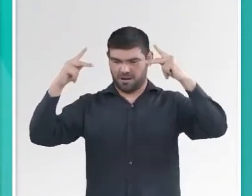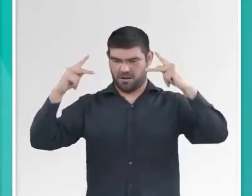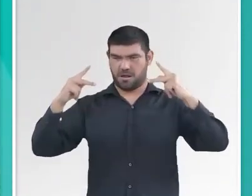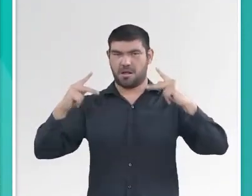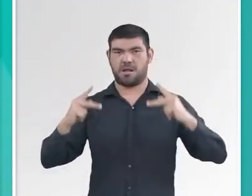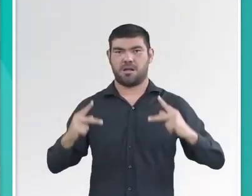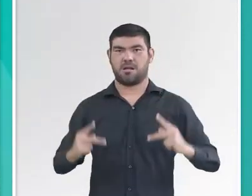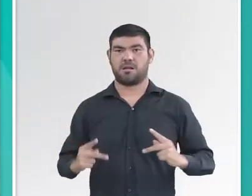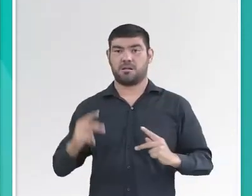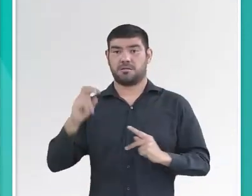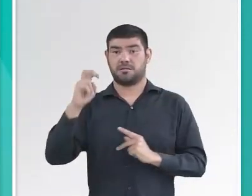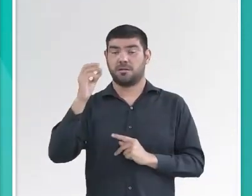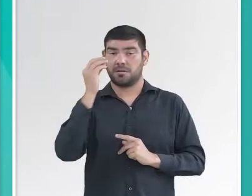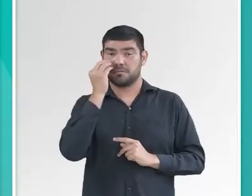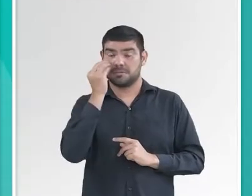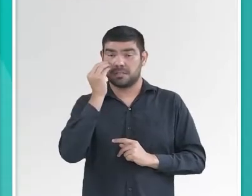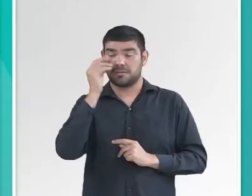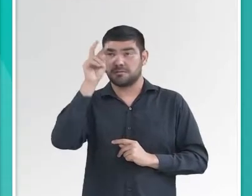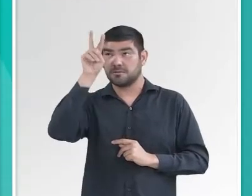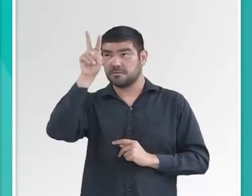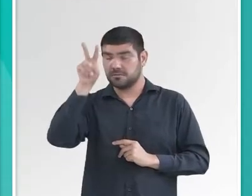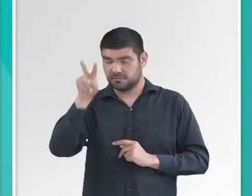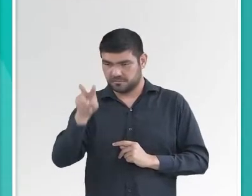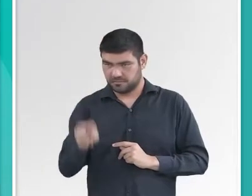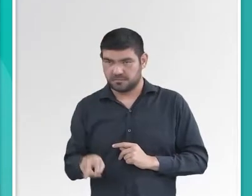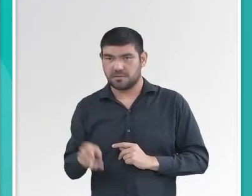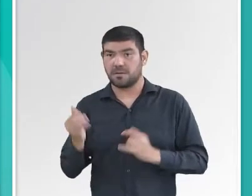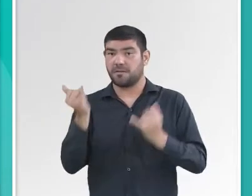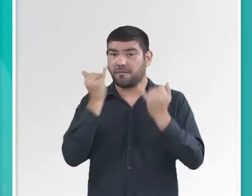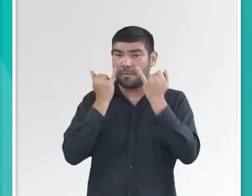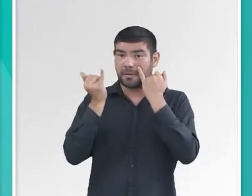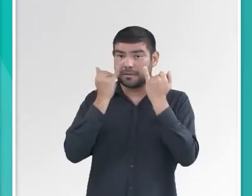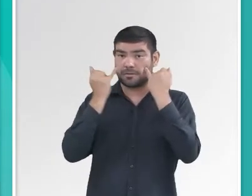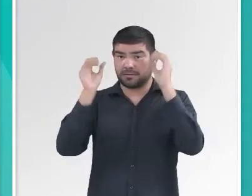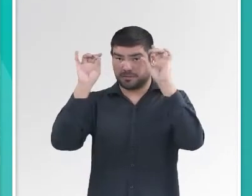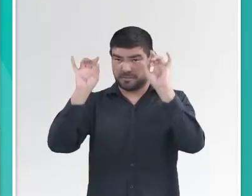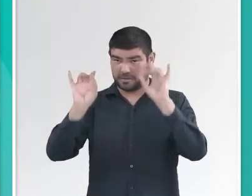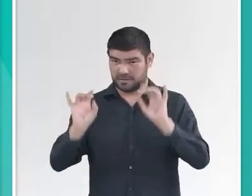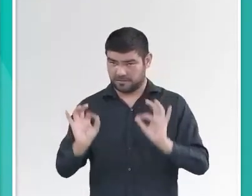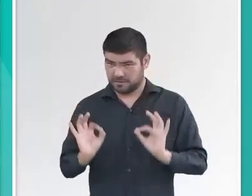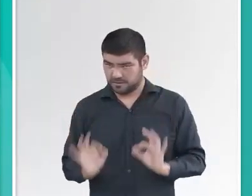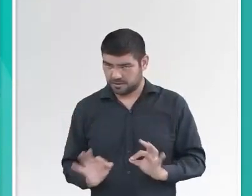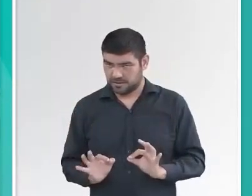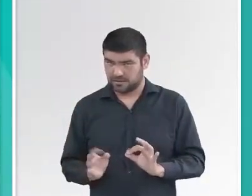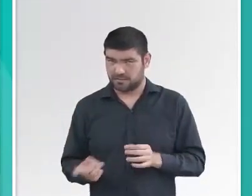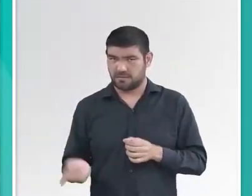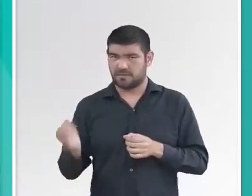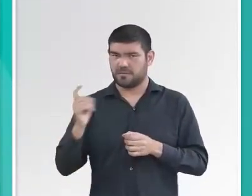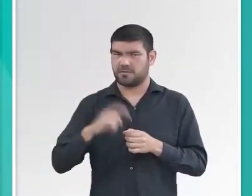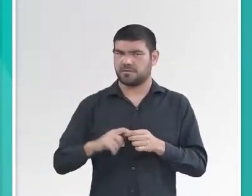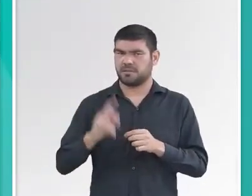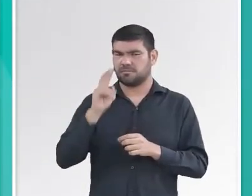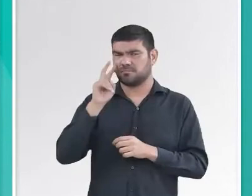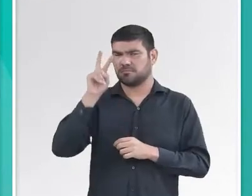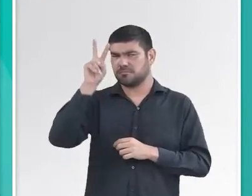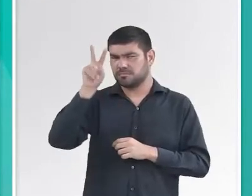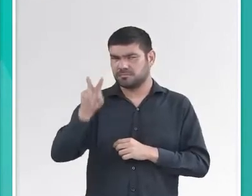E observem que ele traz informações específicas, certo? Então, vamos voltar no primeiro